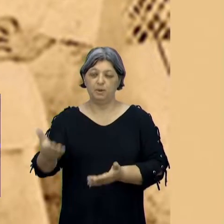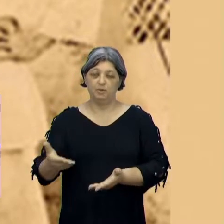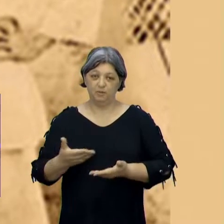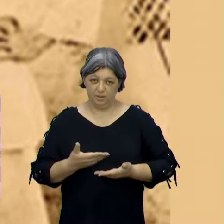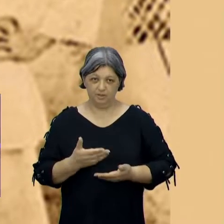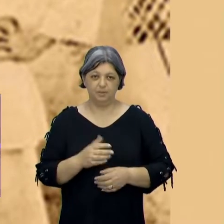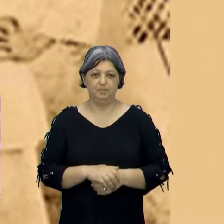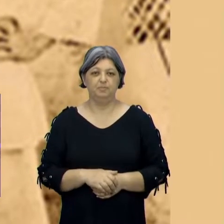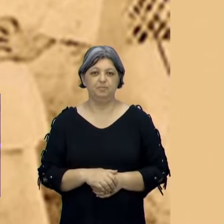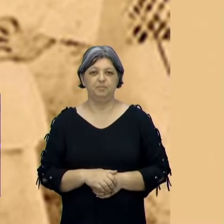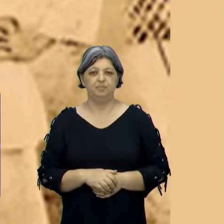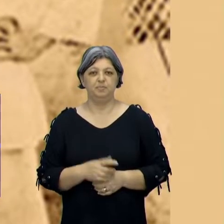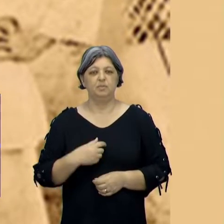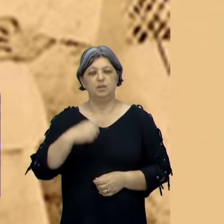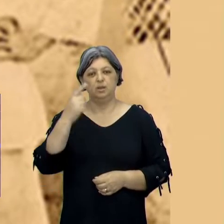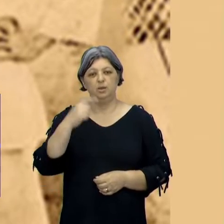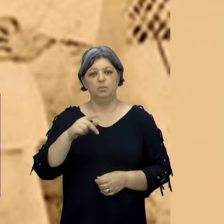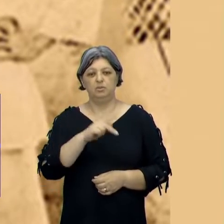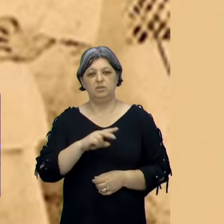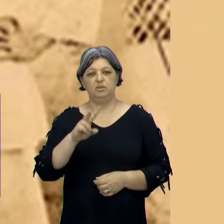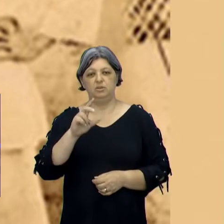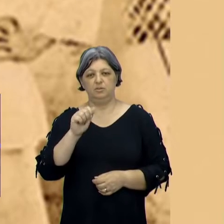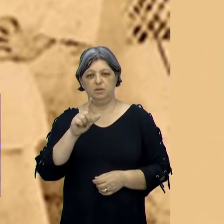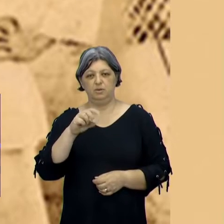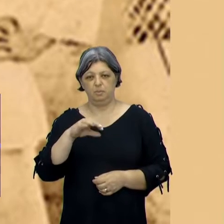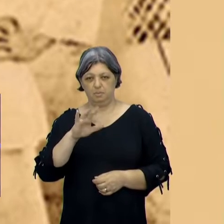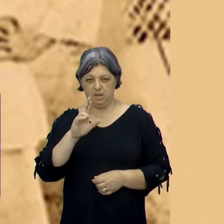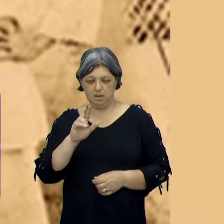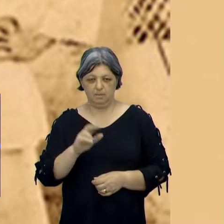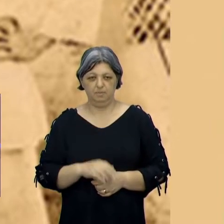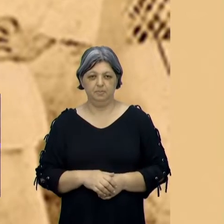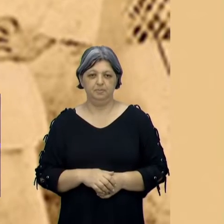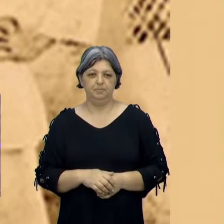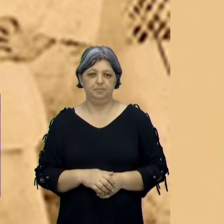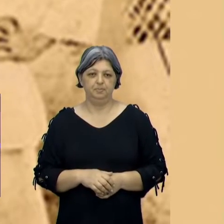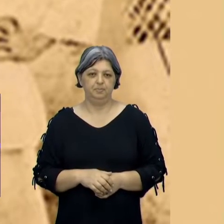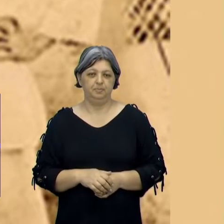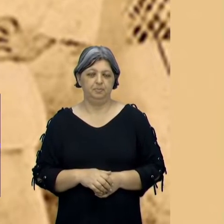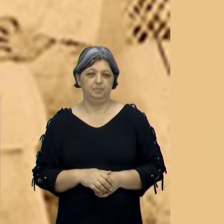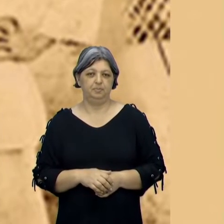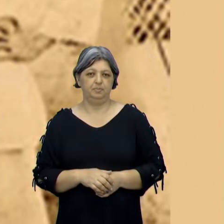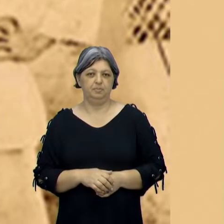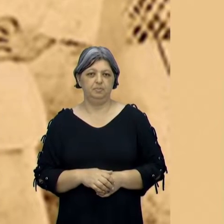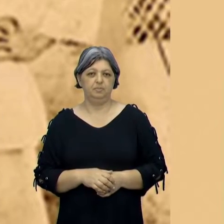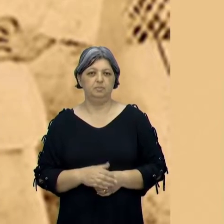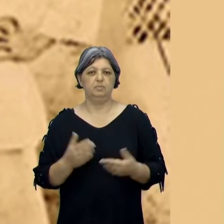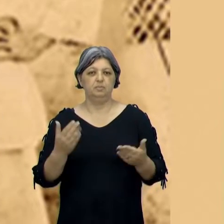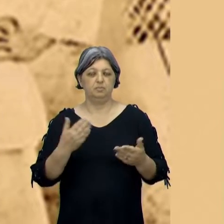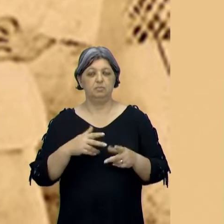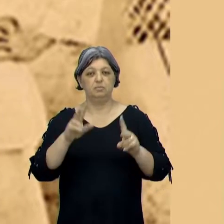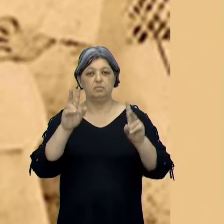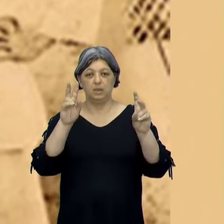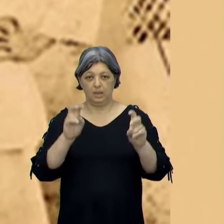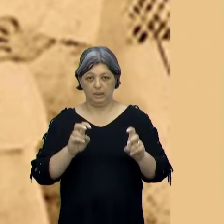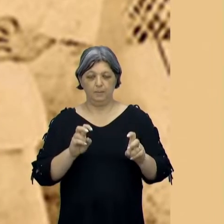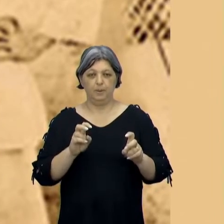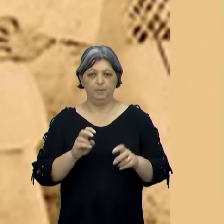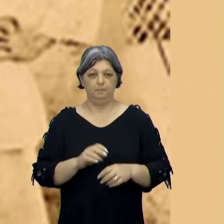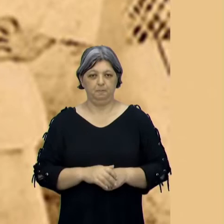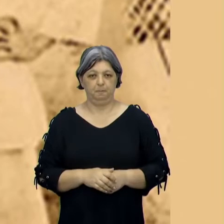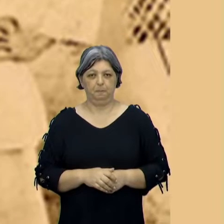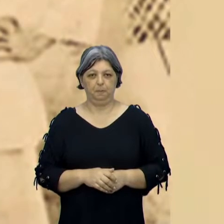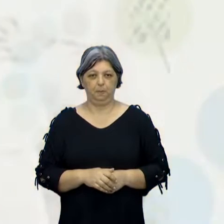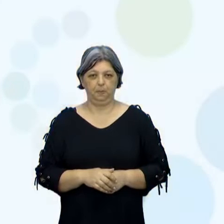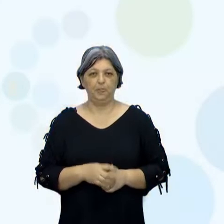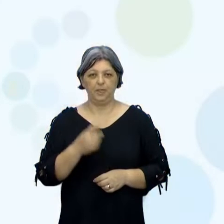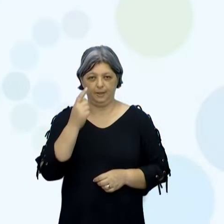muito bem-vindos aí, eu sou o professor Valmir Frias e a gente está vendo o nosso aprofundamento, né?